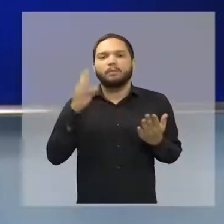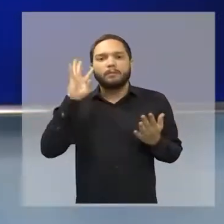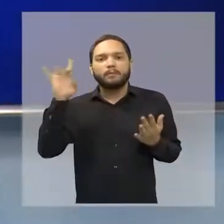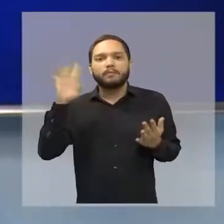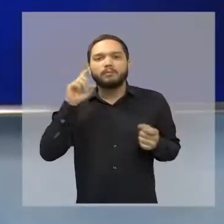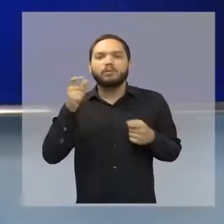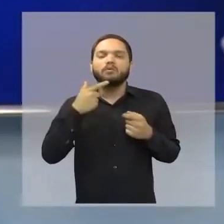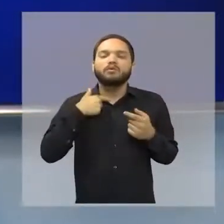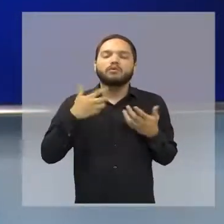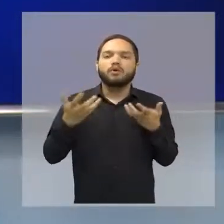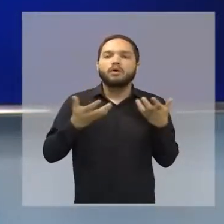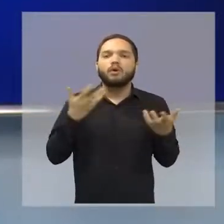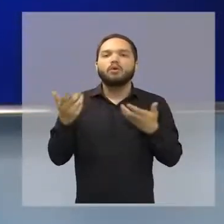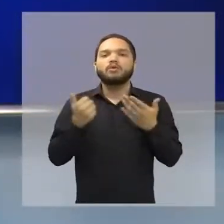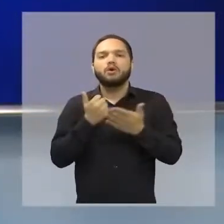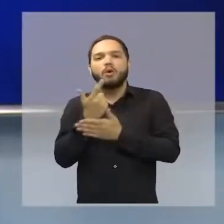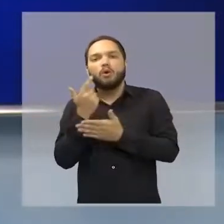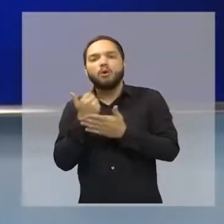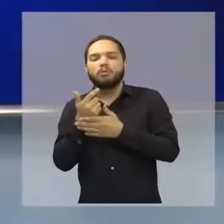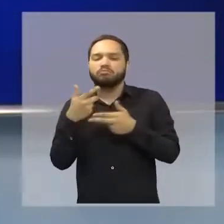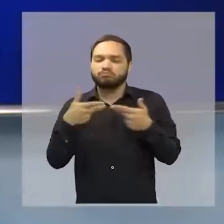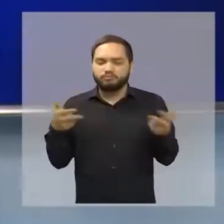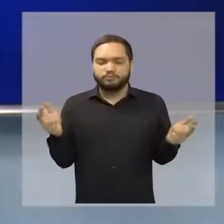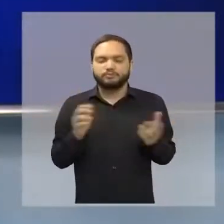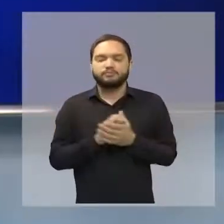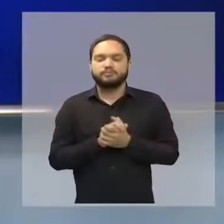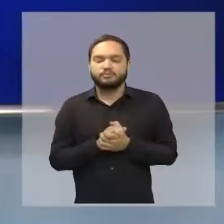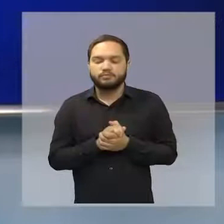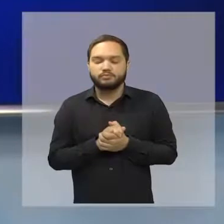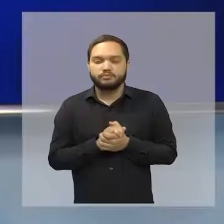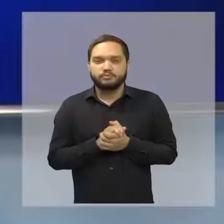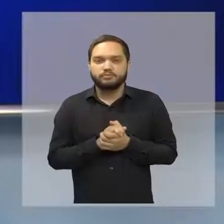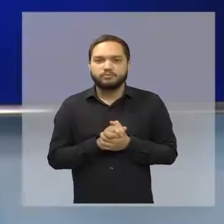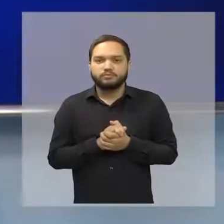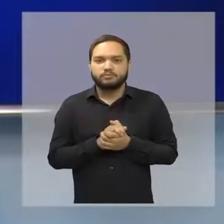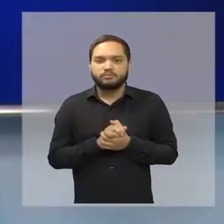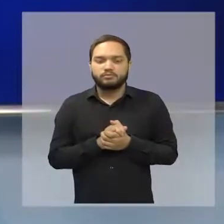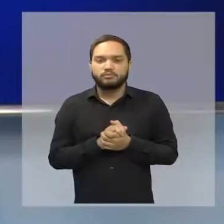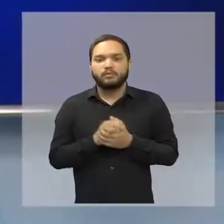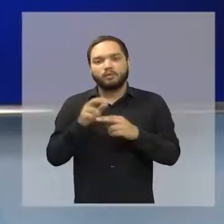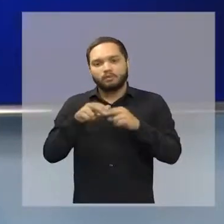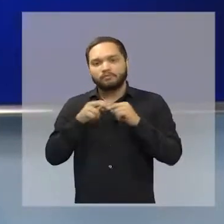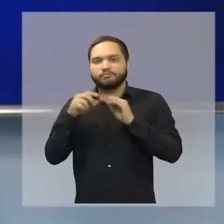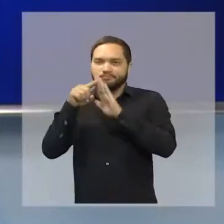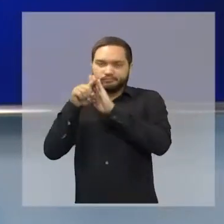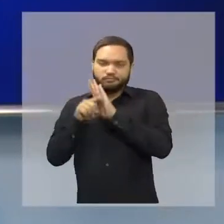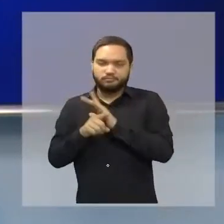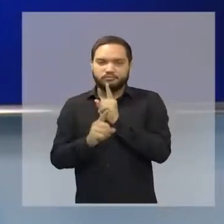que queremos, o que consumimos, enfim, porque é para isso que faz o censo.